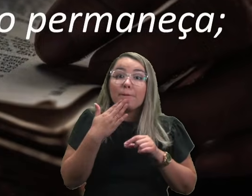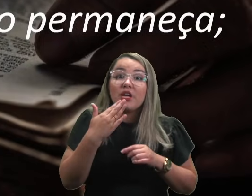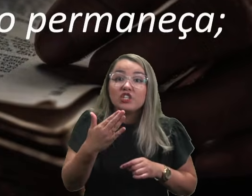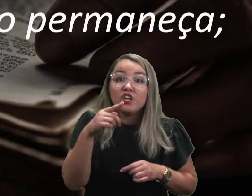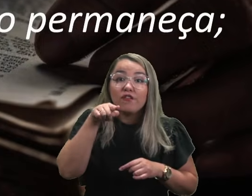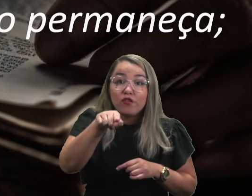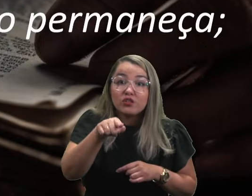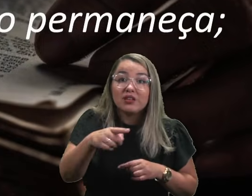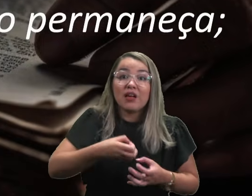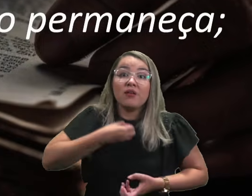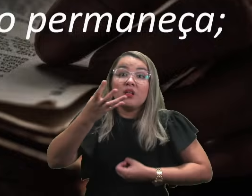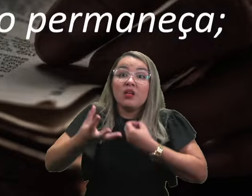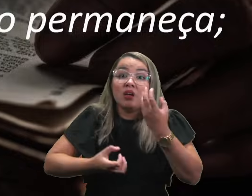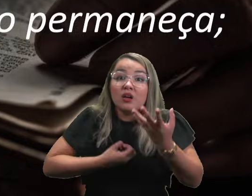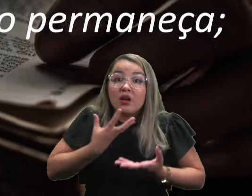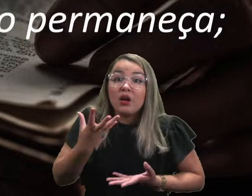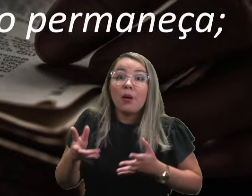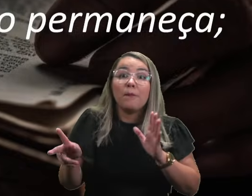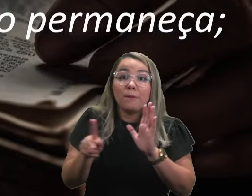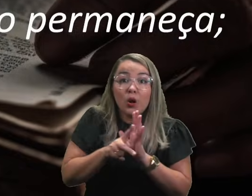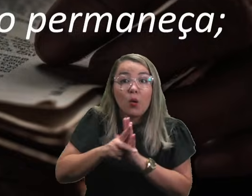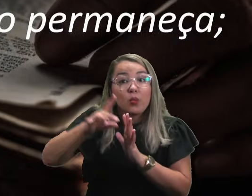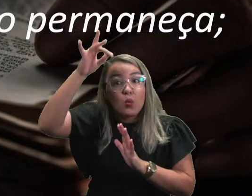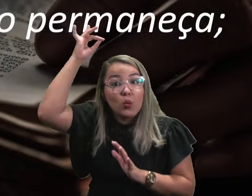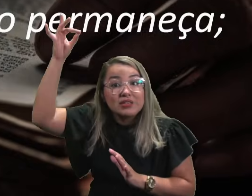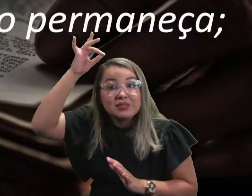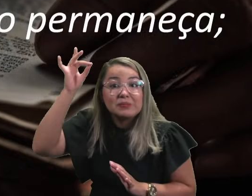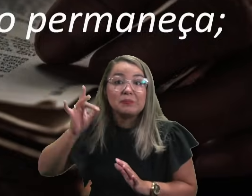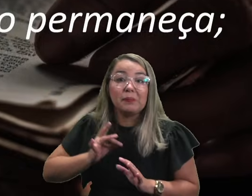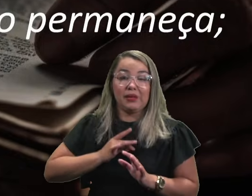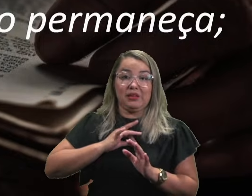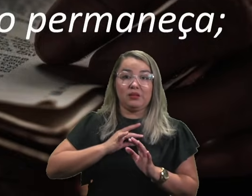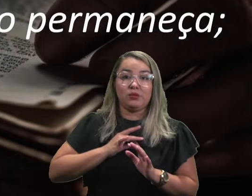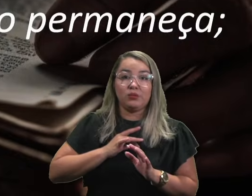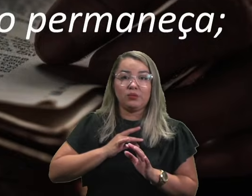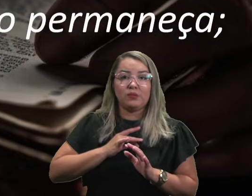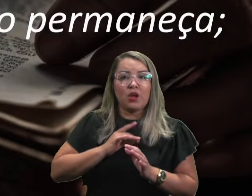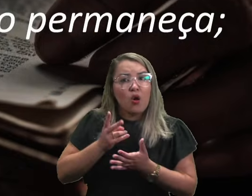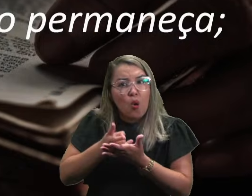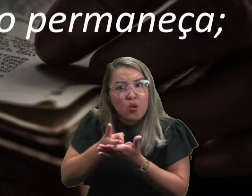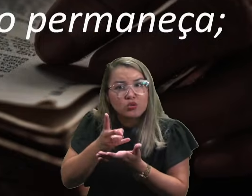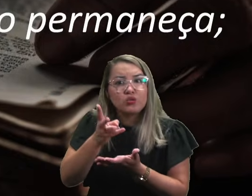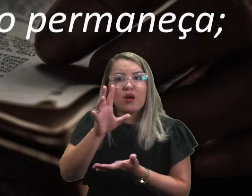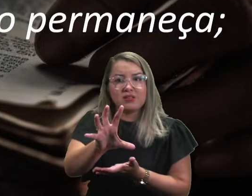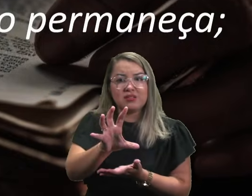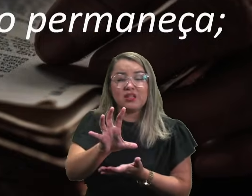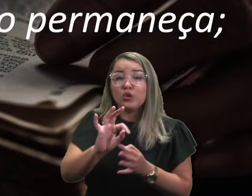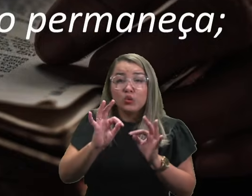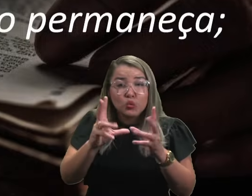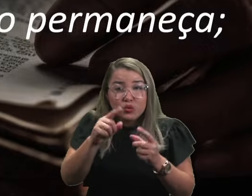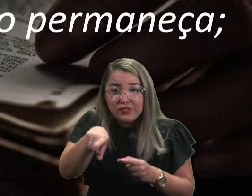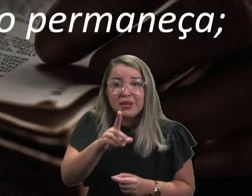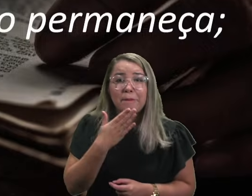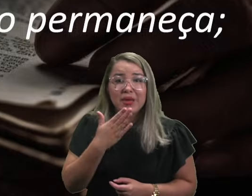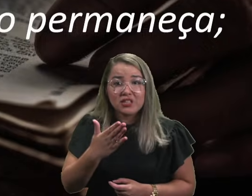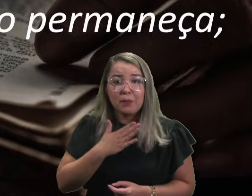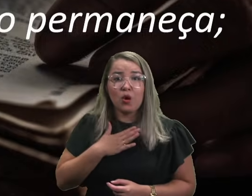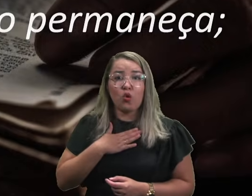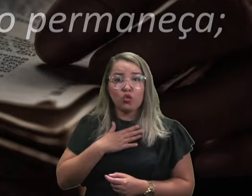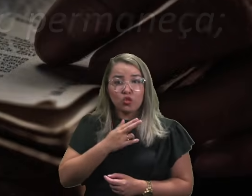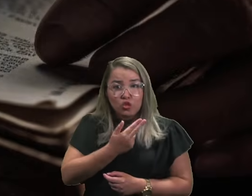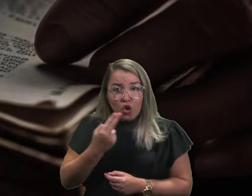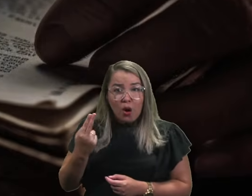fruto do Espírito, e o vosso fruto permaneça, a fim de que tudo quanto pedirdes em meu nome, ele vo-lo